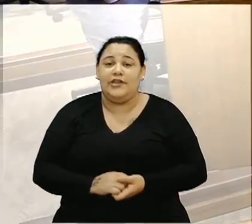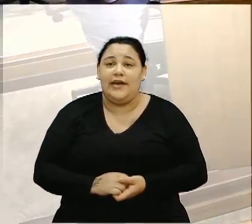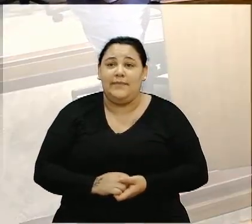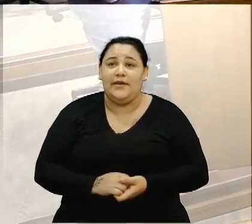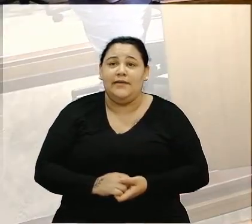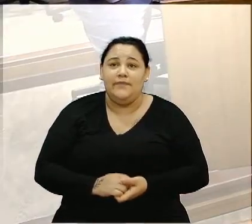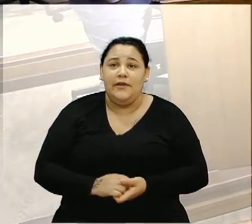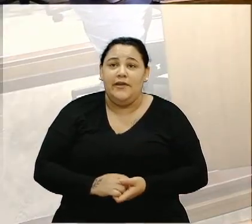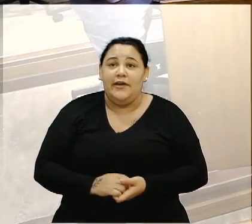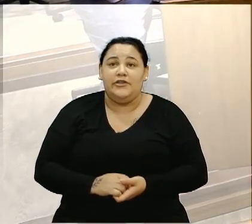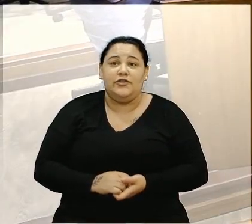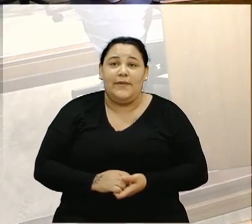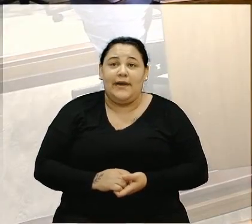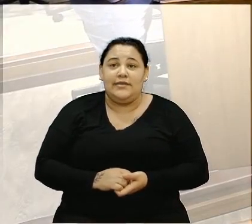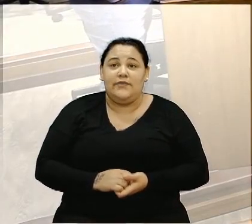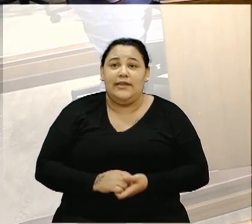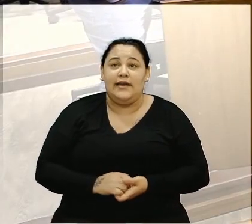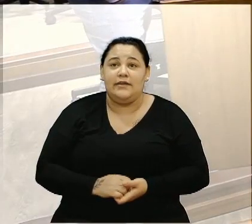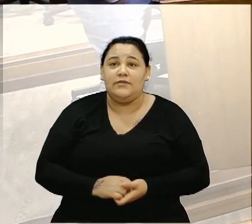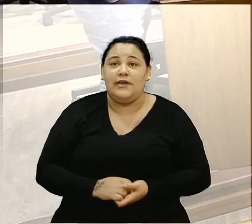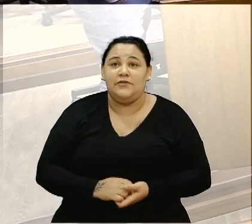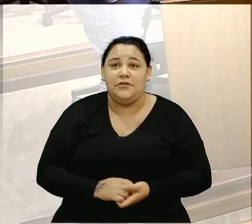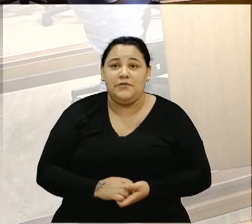Obrigado, vereador. Uma parte, vereador. Sua parte, vereador.